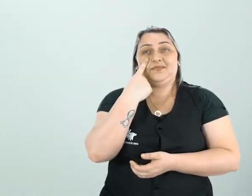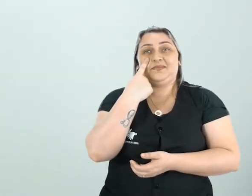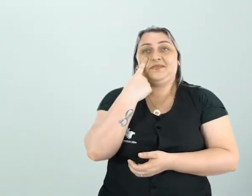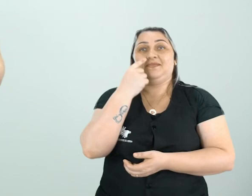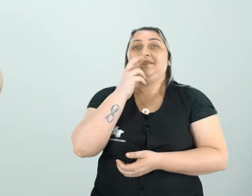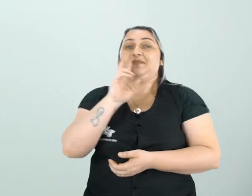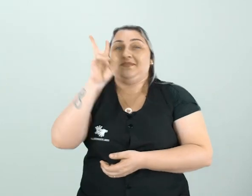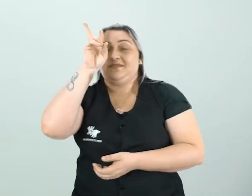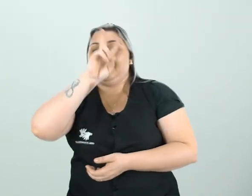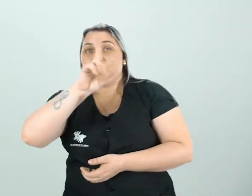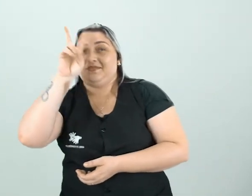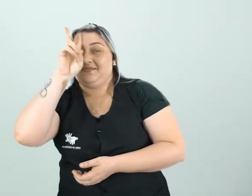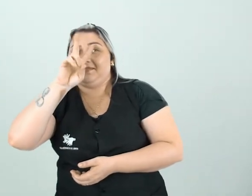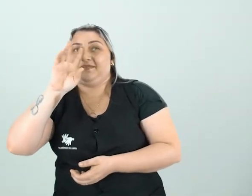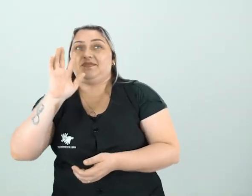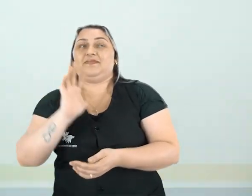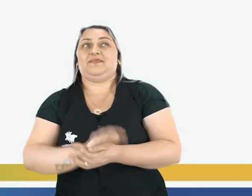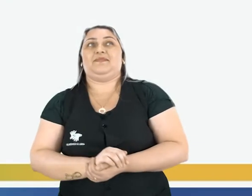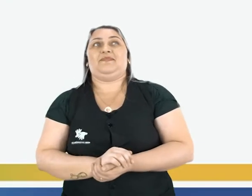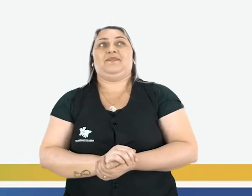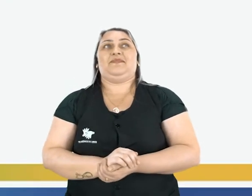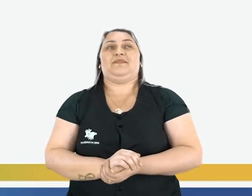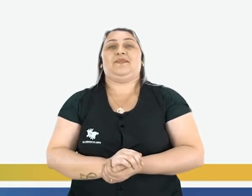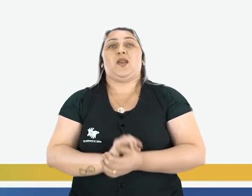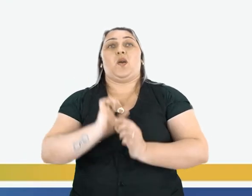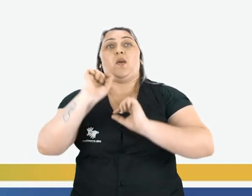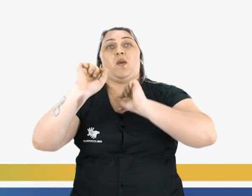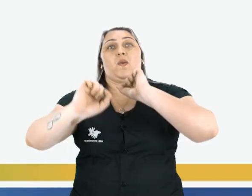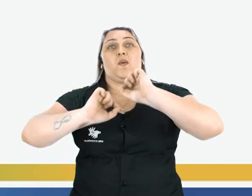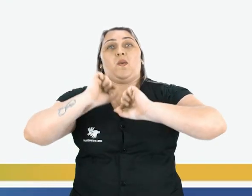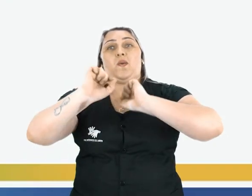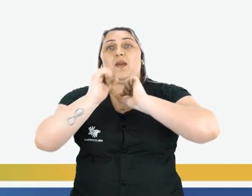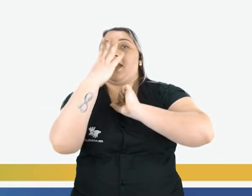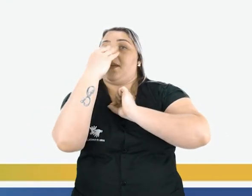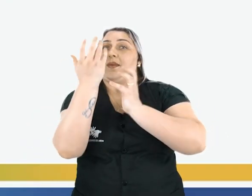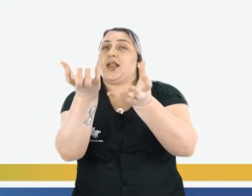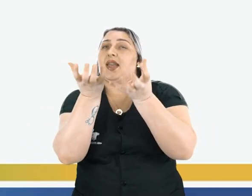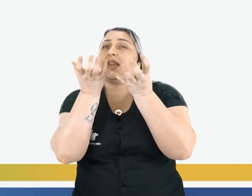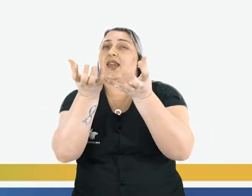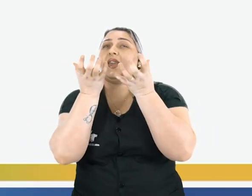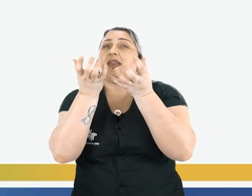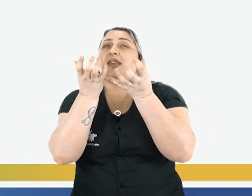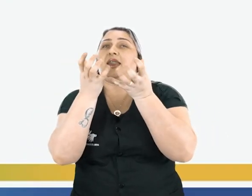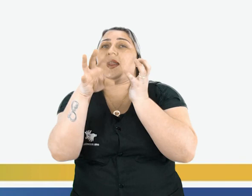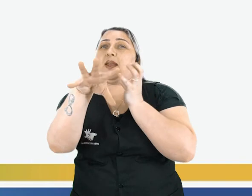vão relembrar. O que a raposa queria pegar?